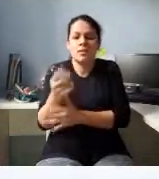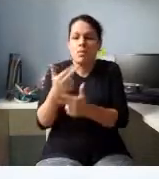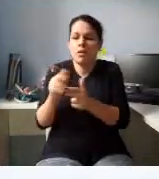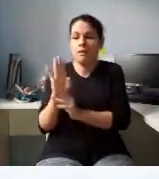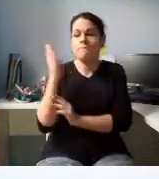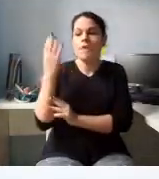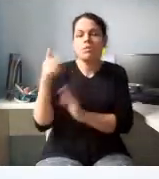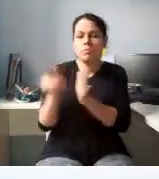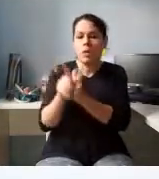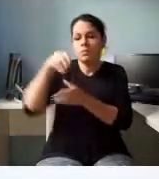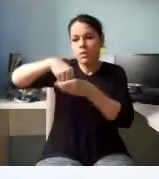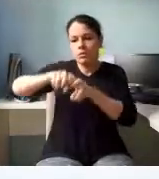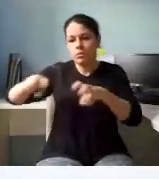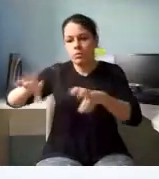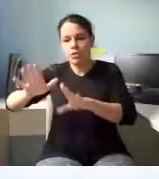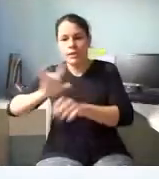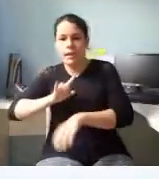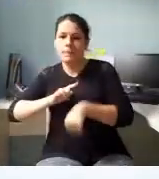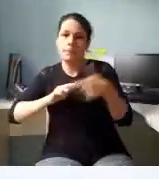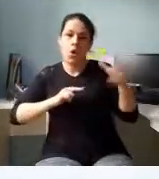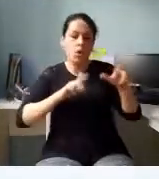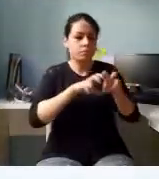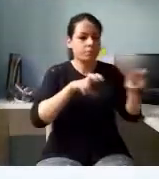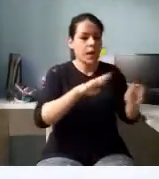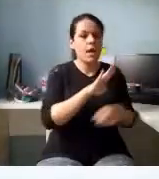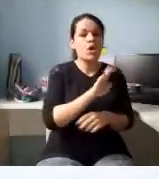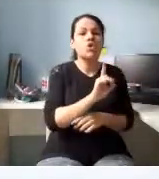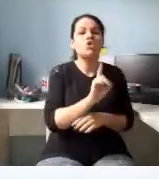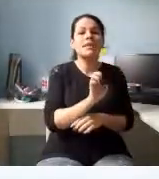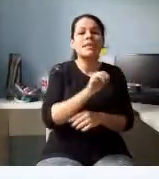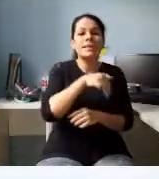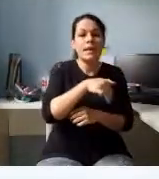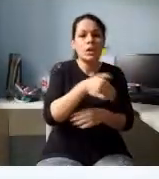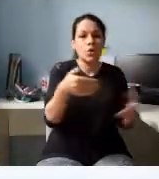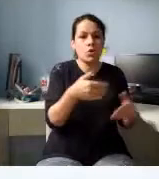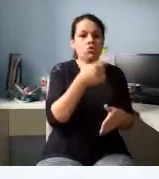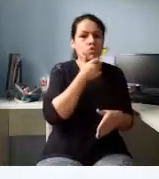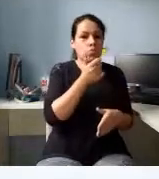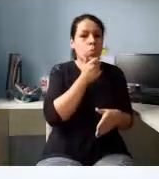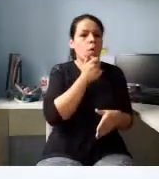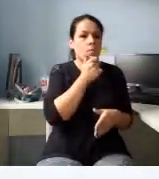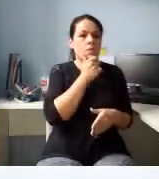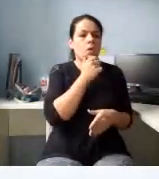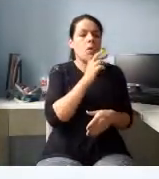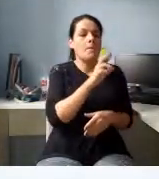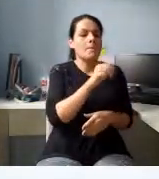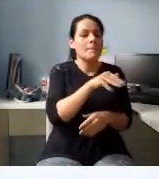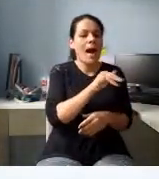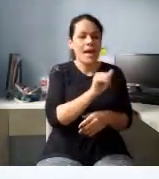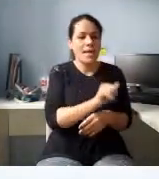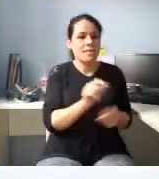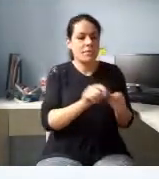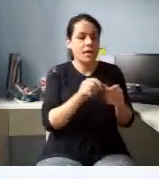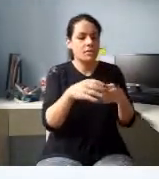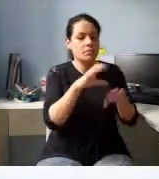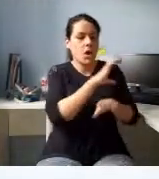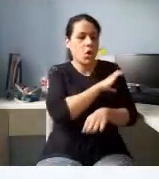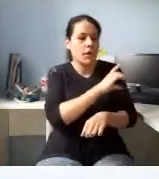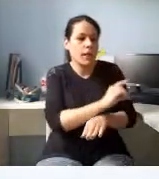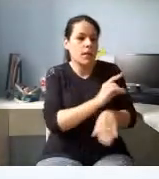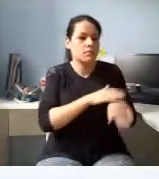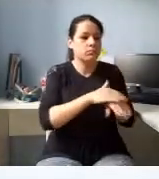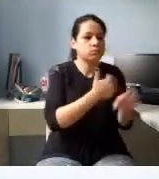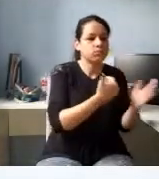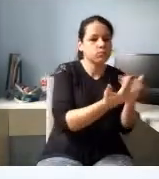Aí a bancada do DEM, do qual o Rodrigo Maia, hoje presidente da Câmara, que coordena o que é o principal cabo